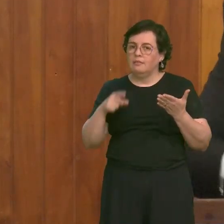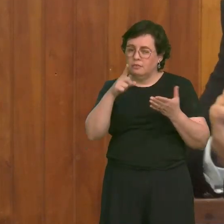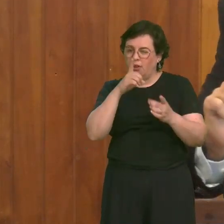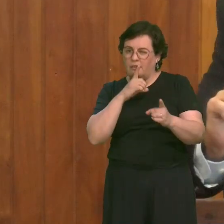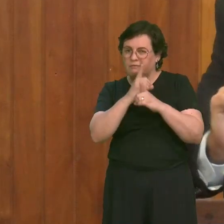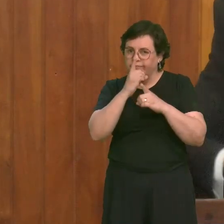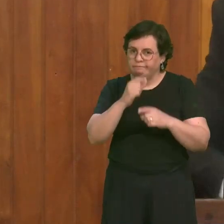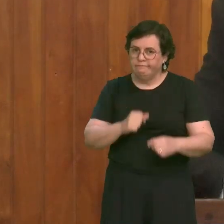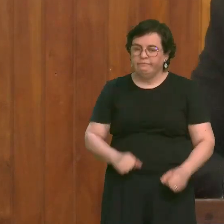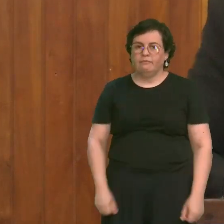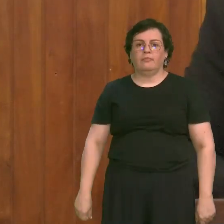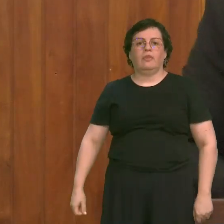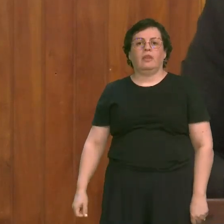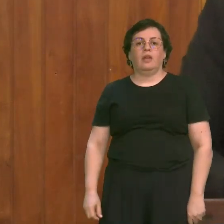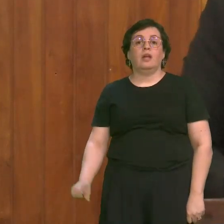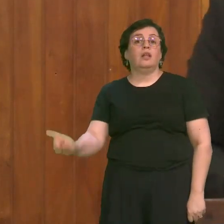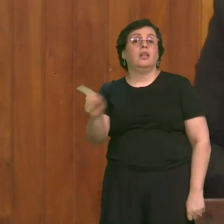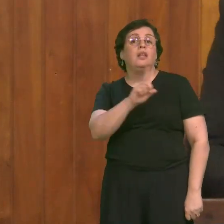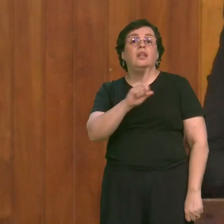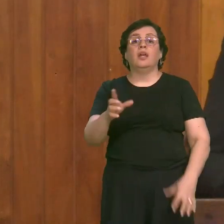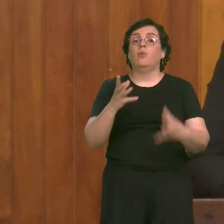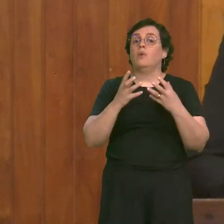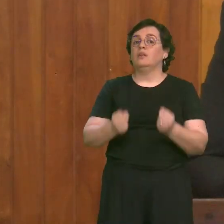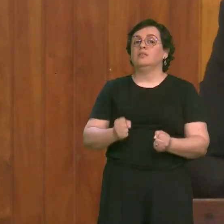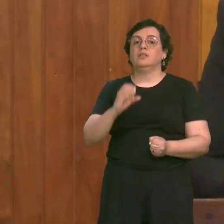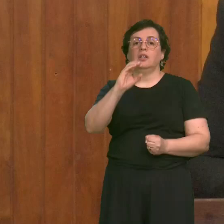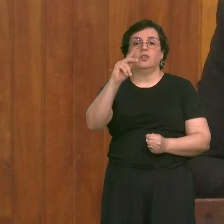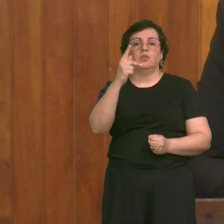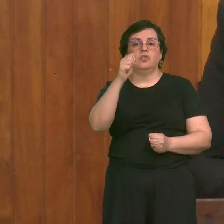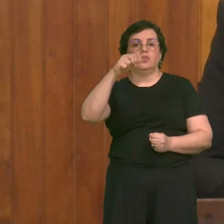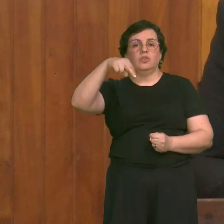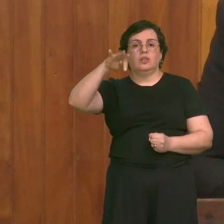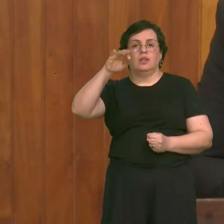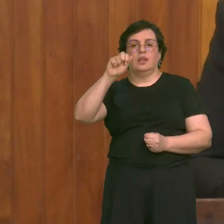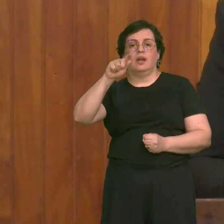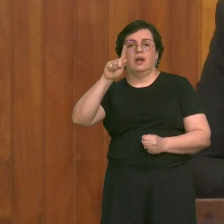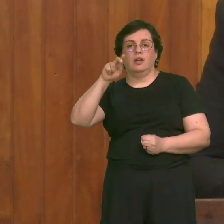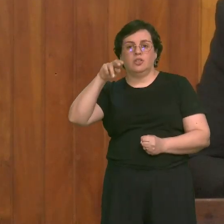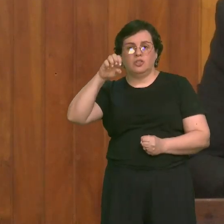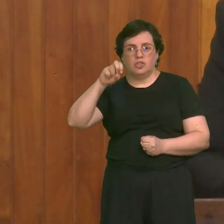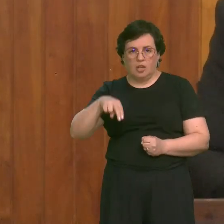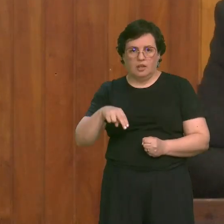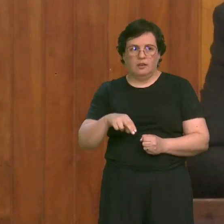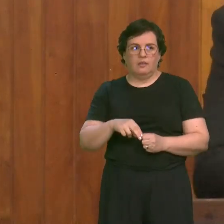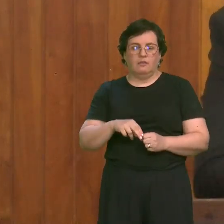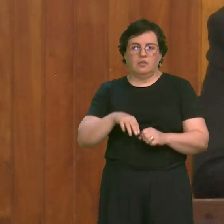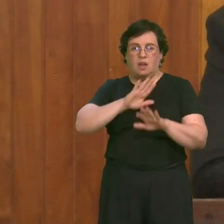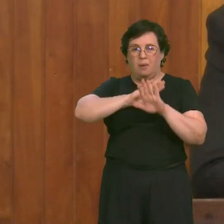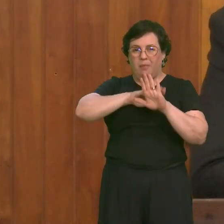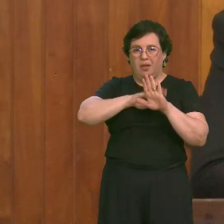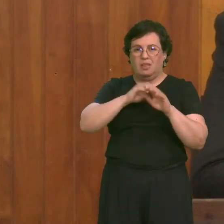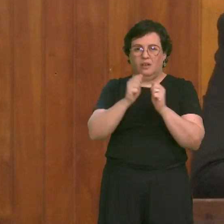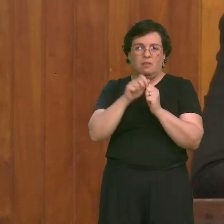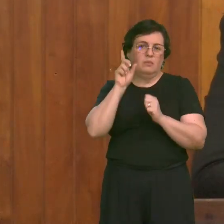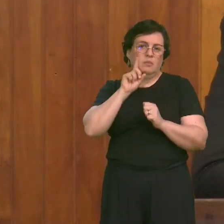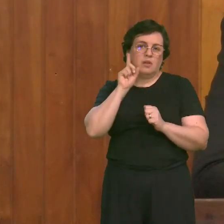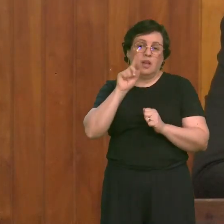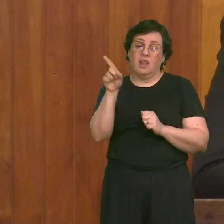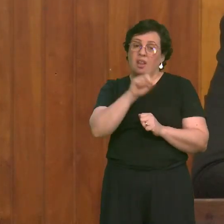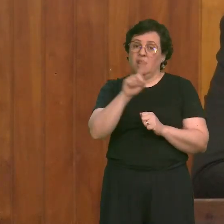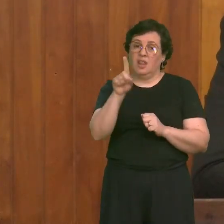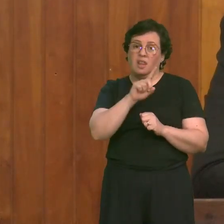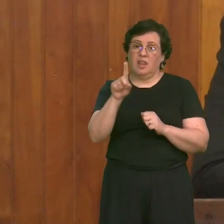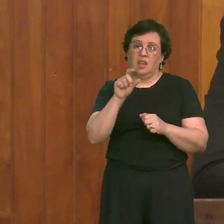tarde não aceito chantagem fazer uma metáfora com os Estados Unidos não